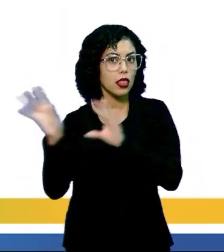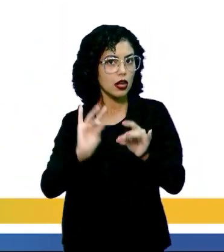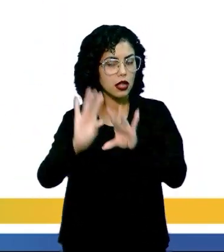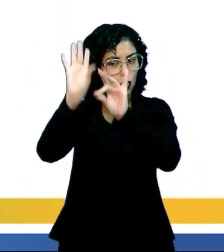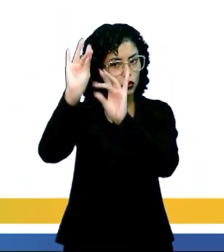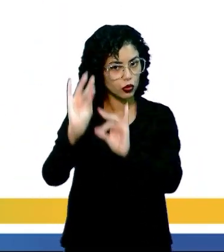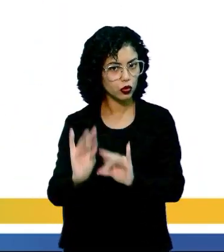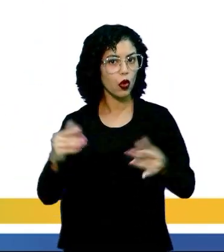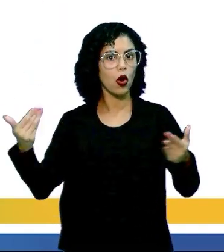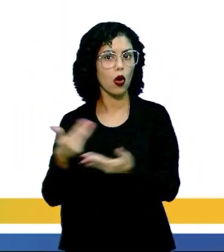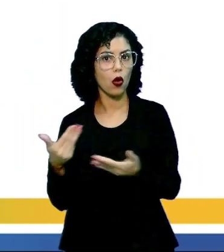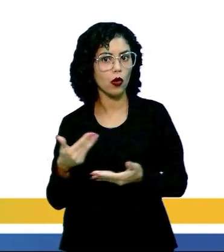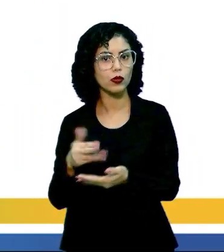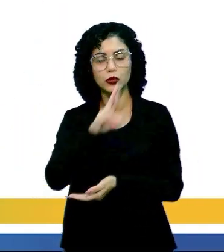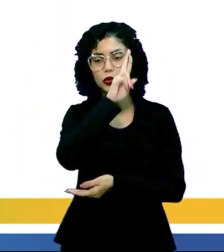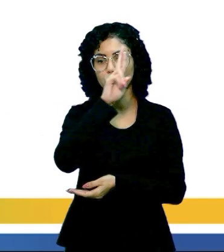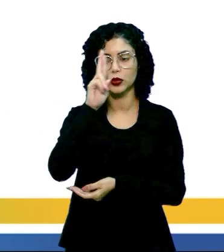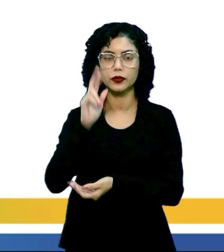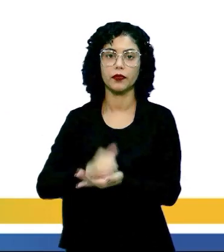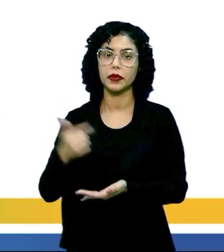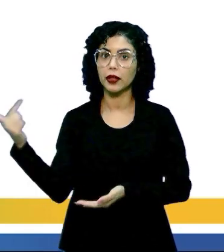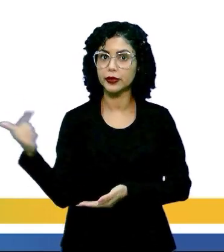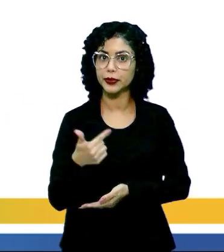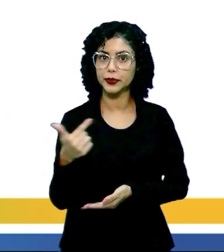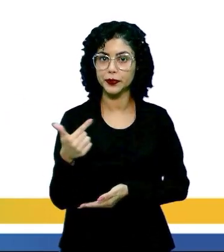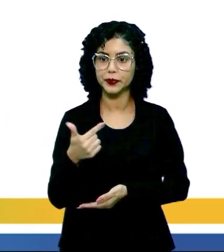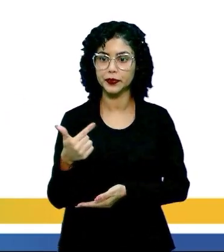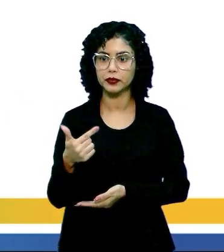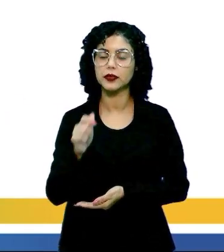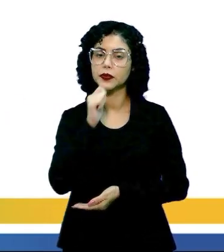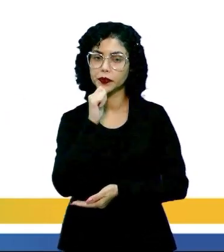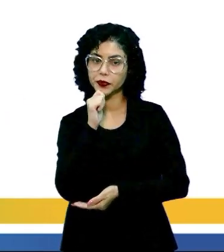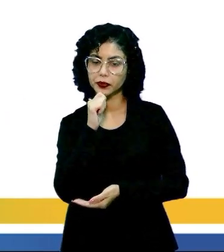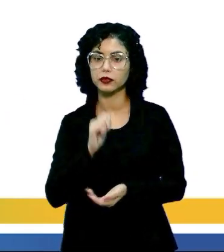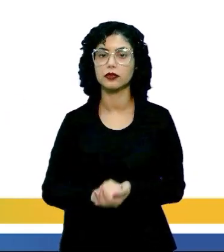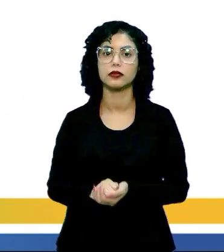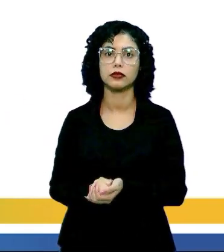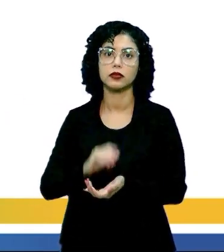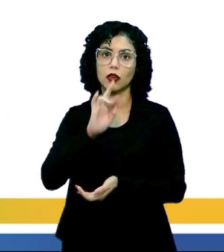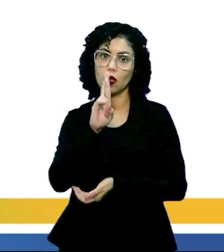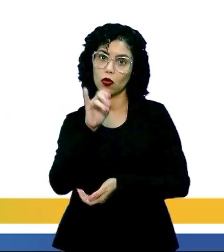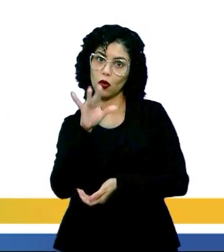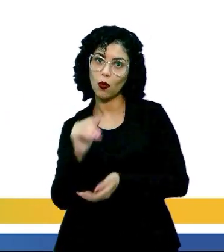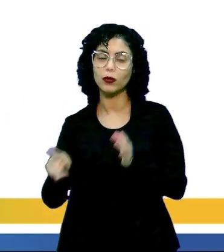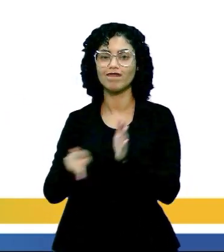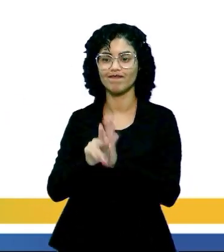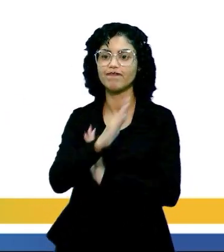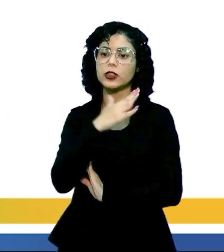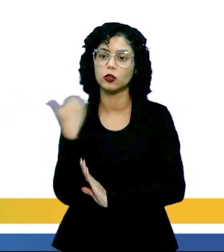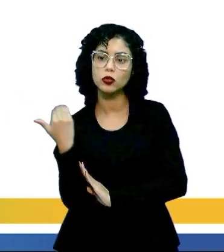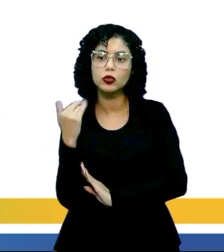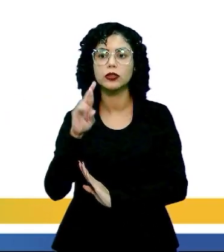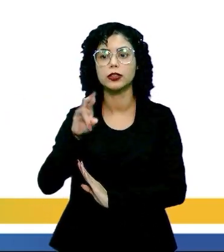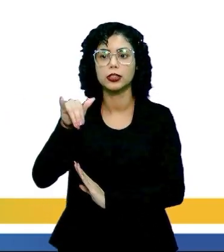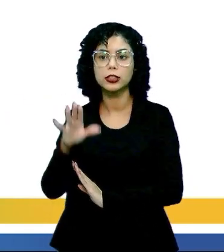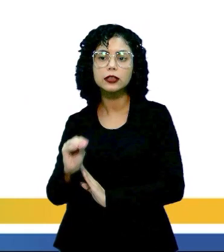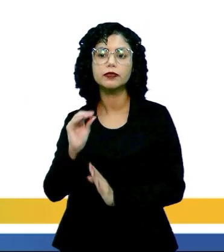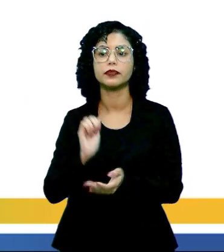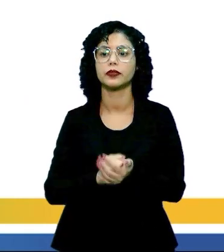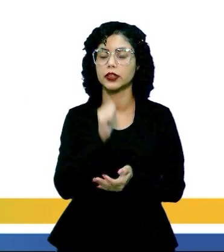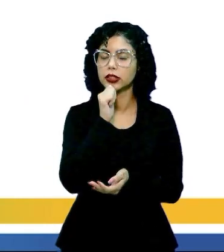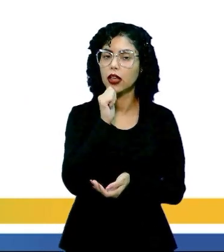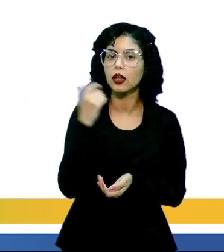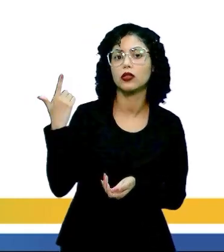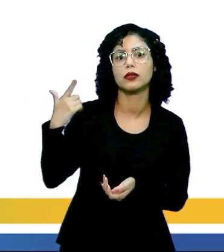trazer, né, a versão histórica. Segundo a versão lendária ainda também, né, Rômulo matou seu irmão Remo e aí